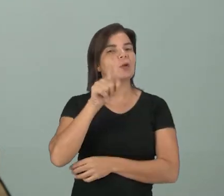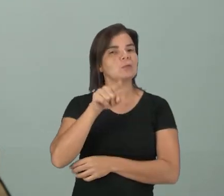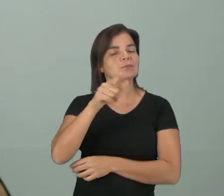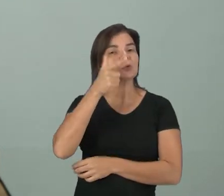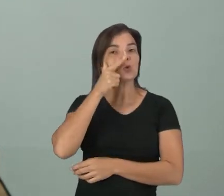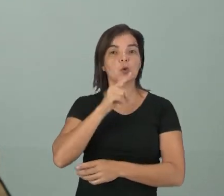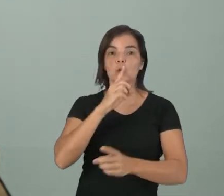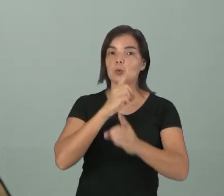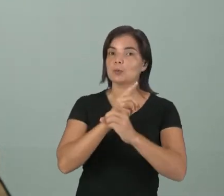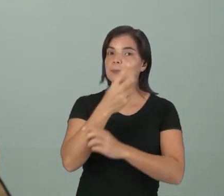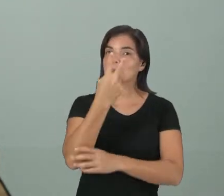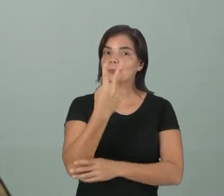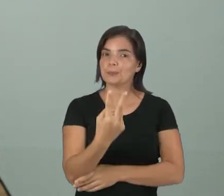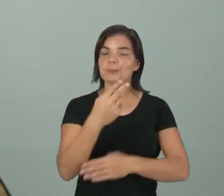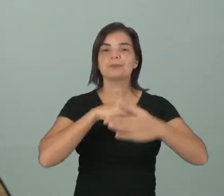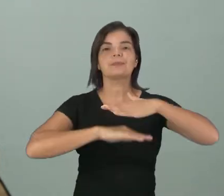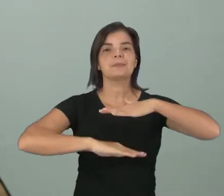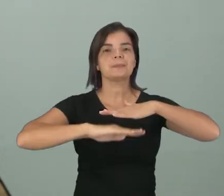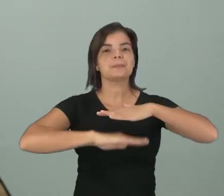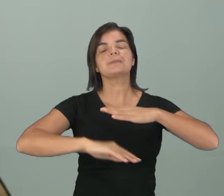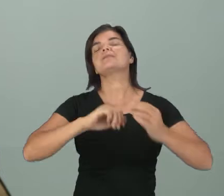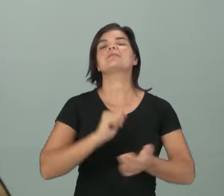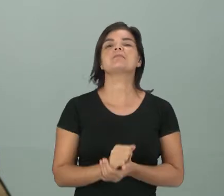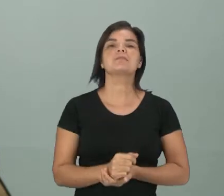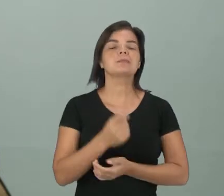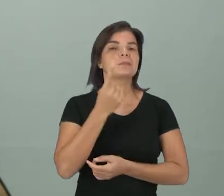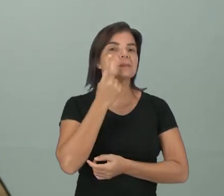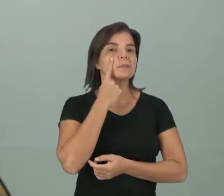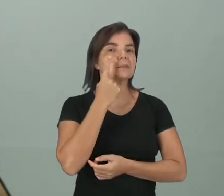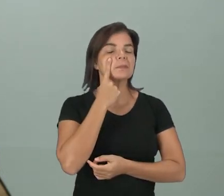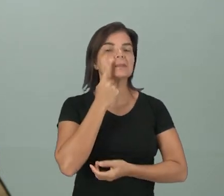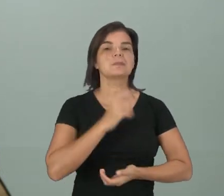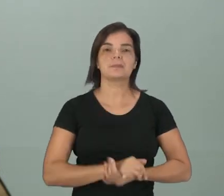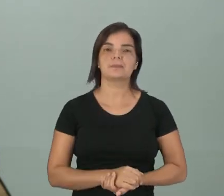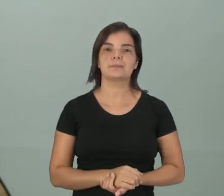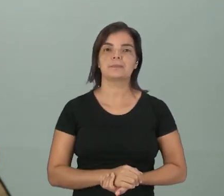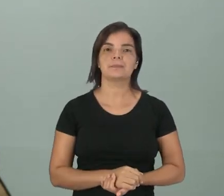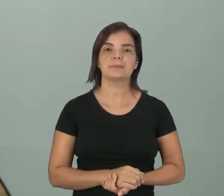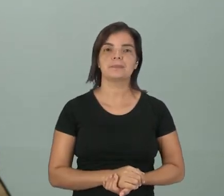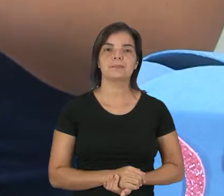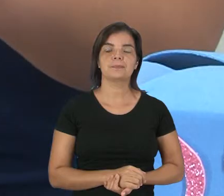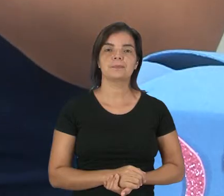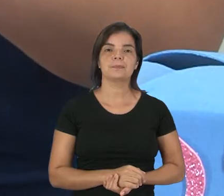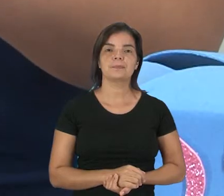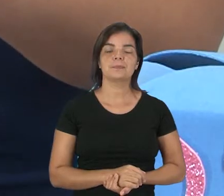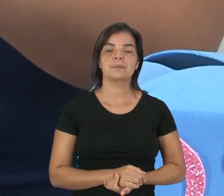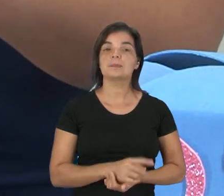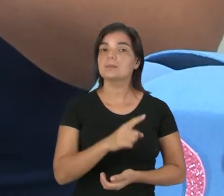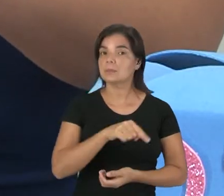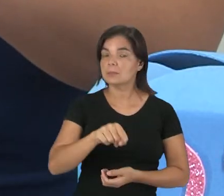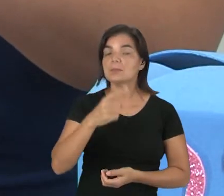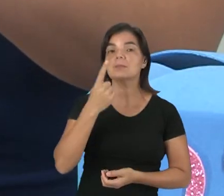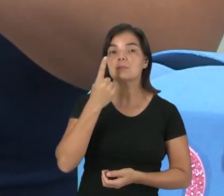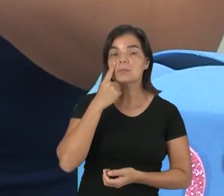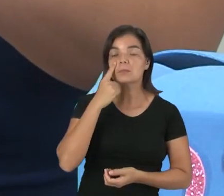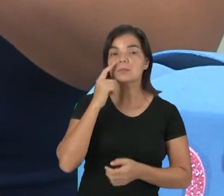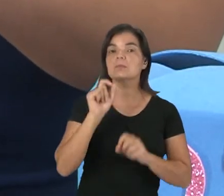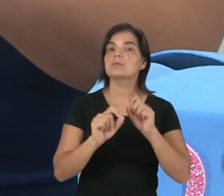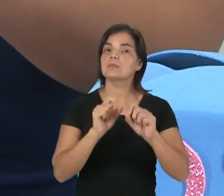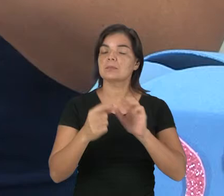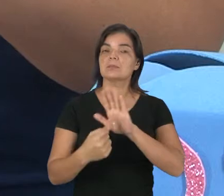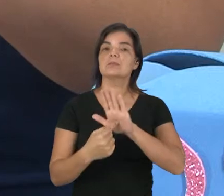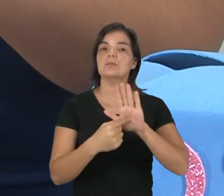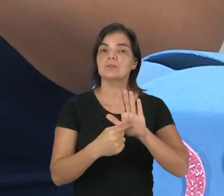conseguimos encontrar as 2 bases. Vamos observar juntos? Olha só, você consegue saber